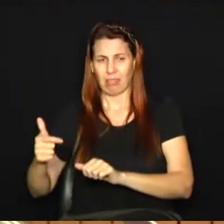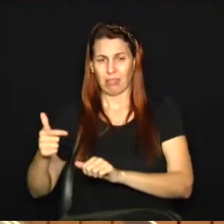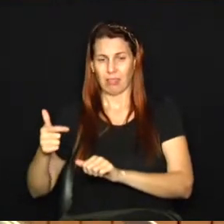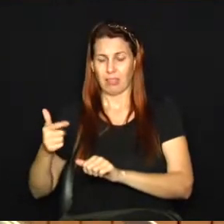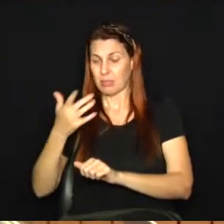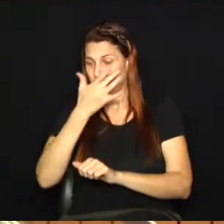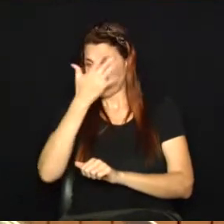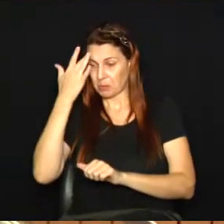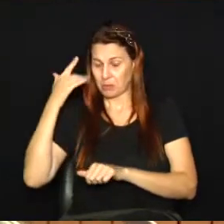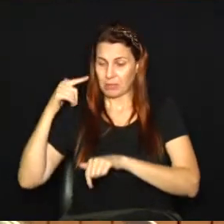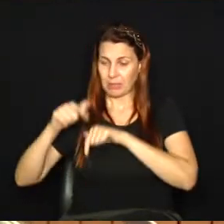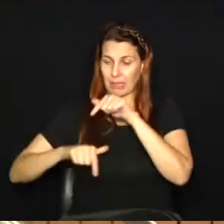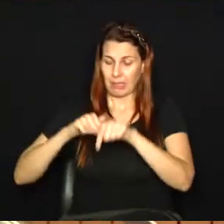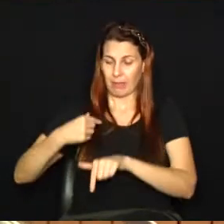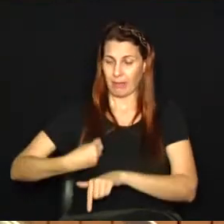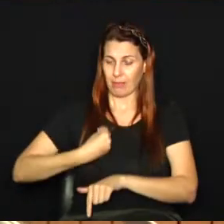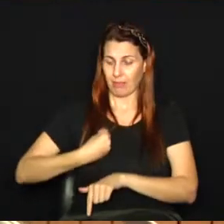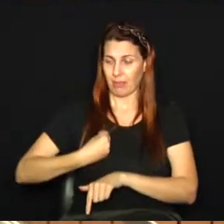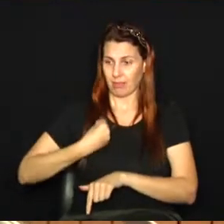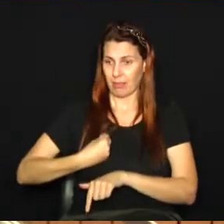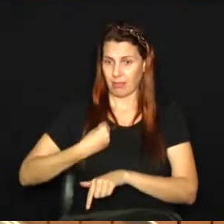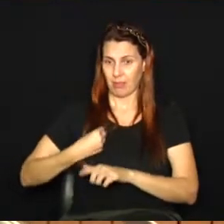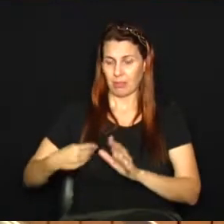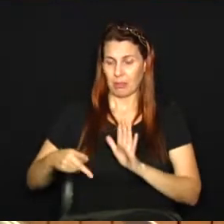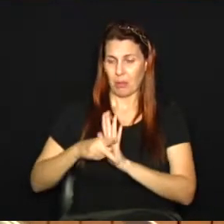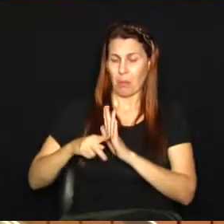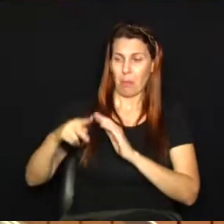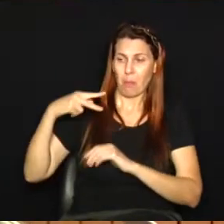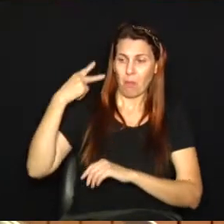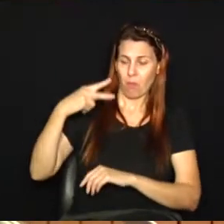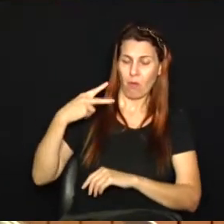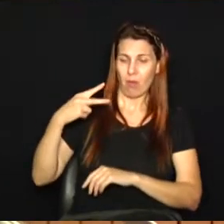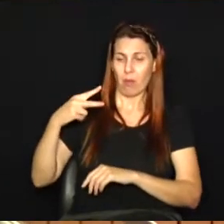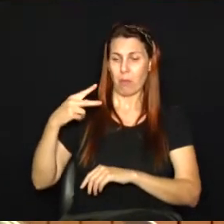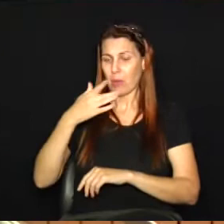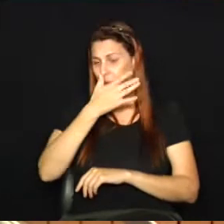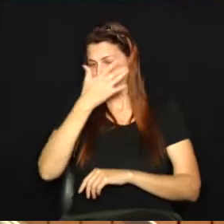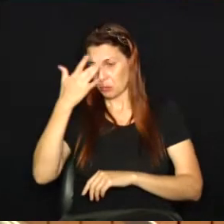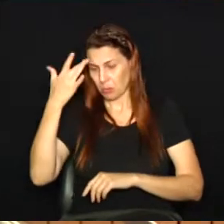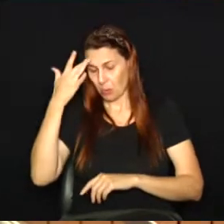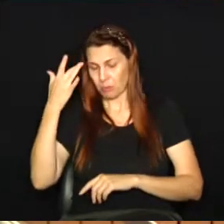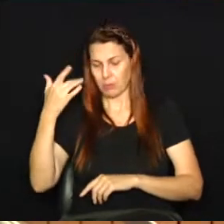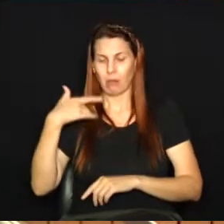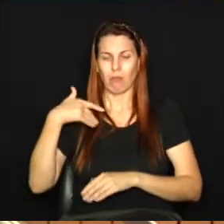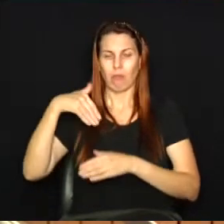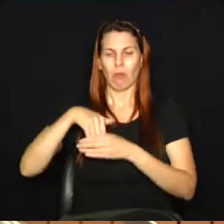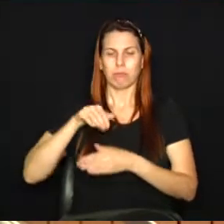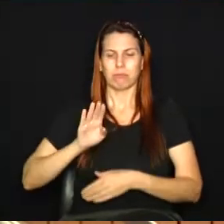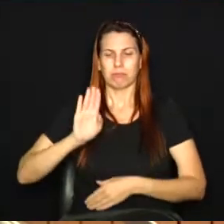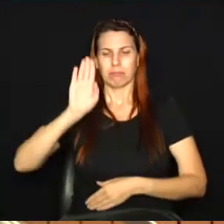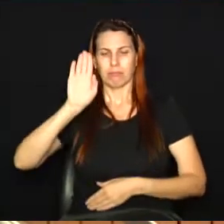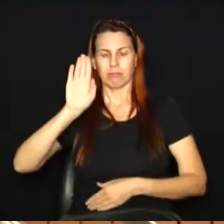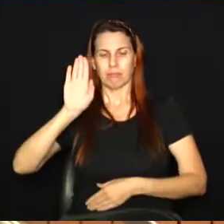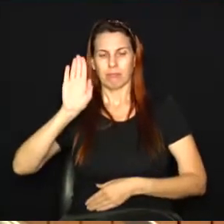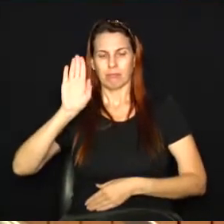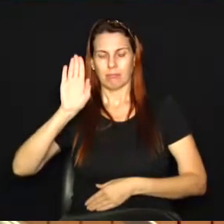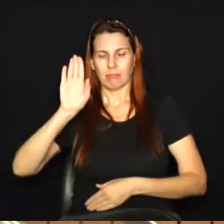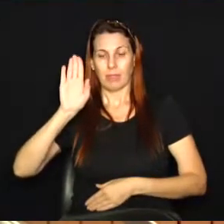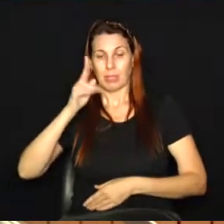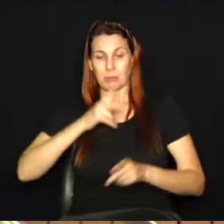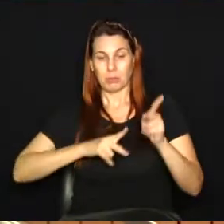se colocam seu nome à apreciação da população de uma urna, elas muitas vezes